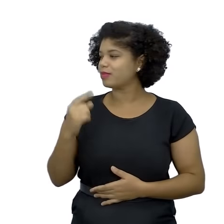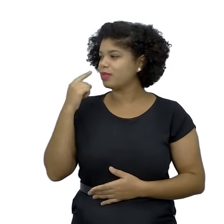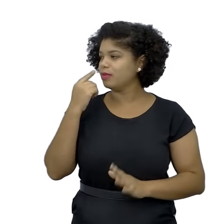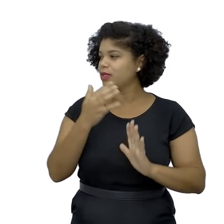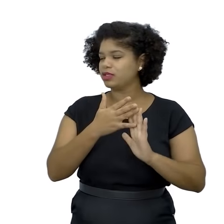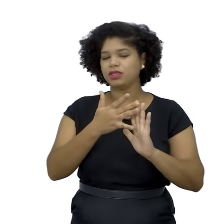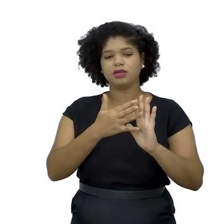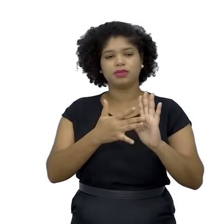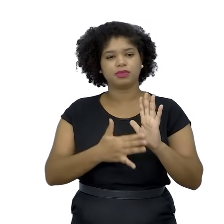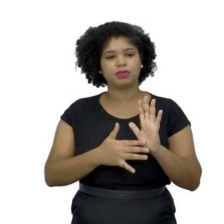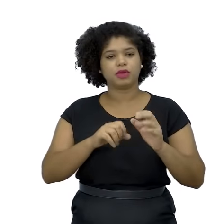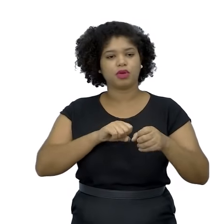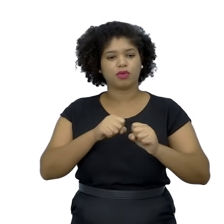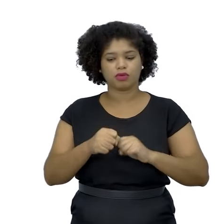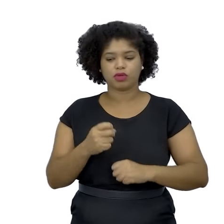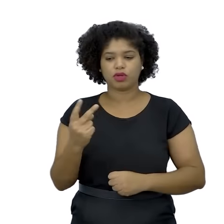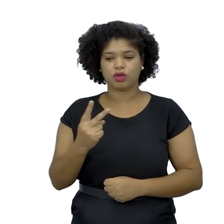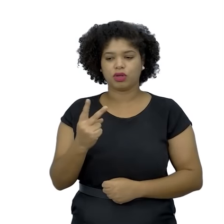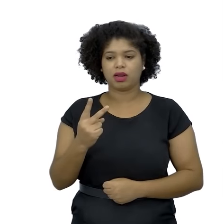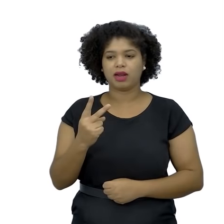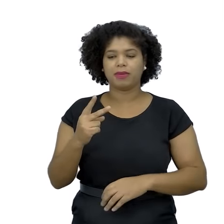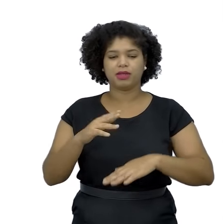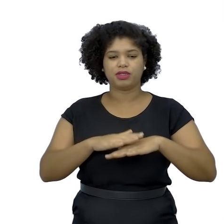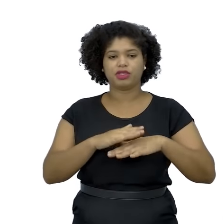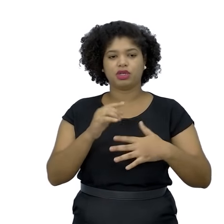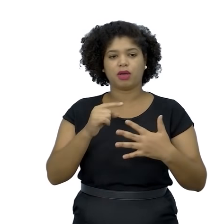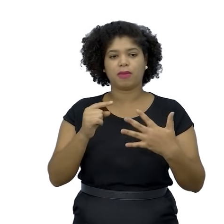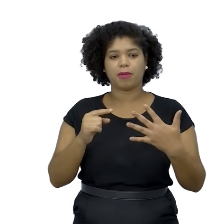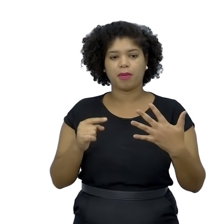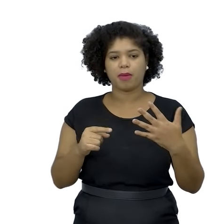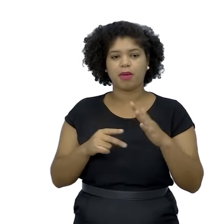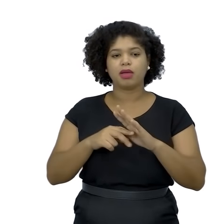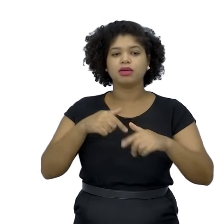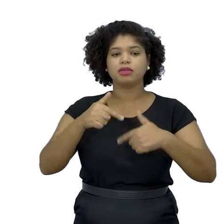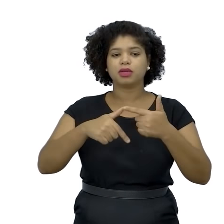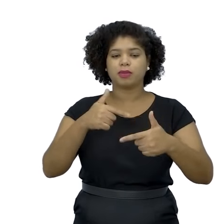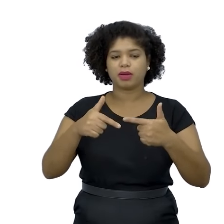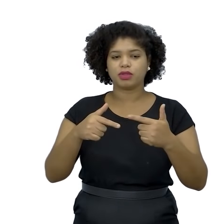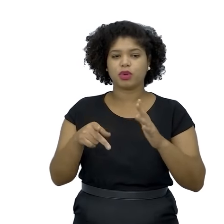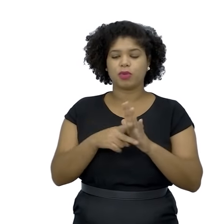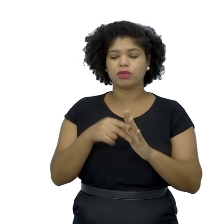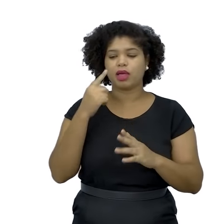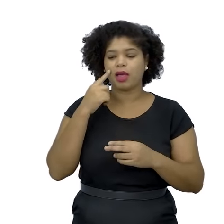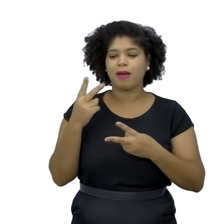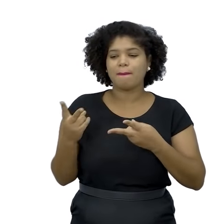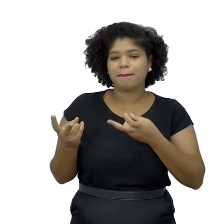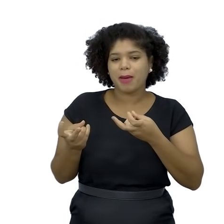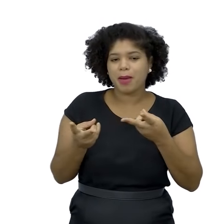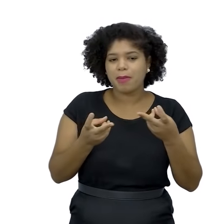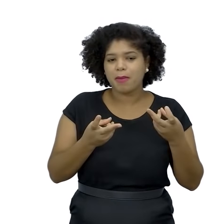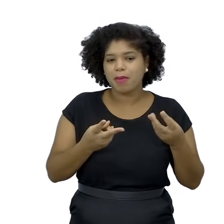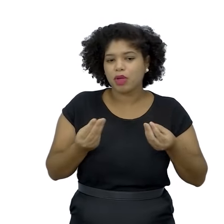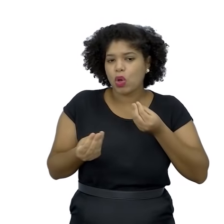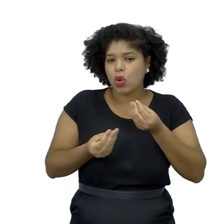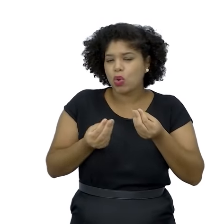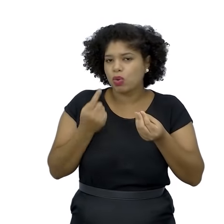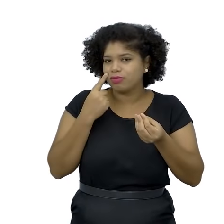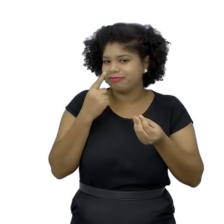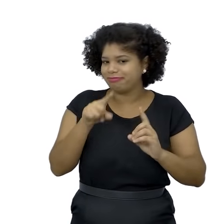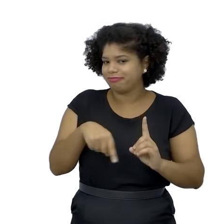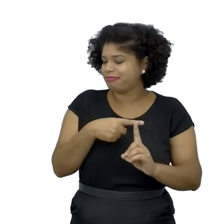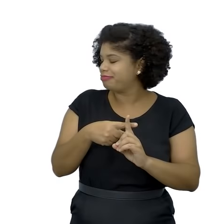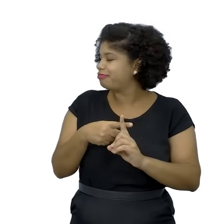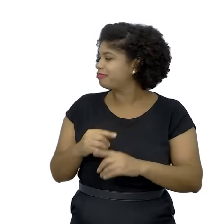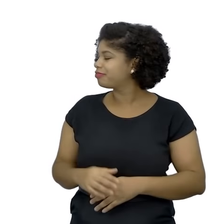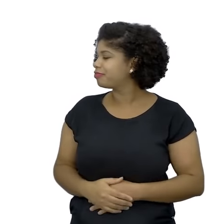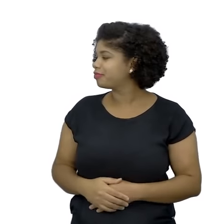formativo. O segundo, conhecer o pensamento aritmético sobre a ótica do campo aditivo e